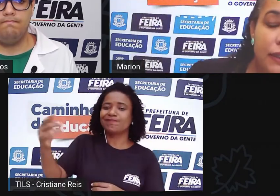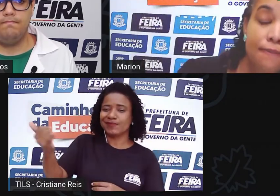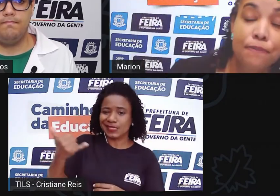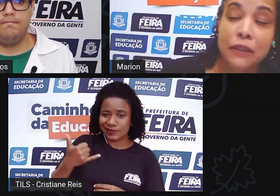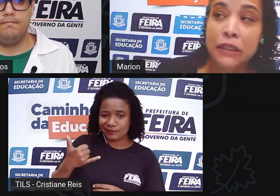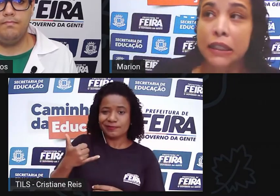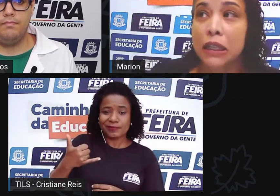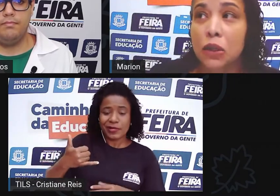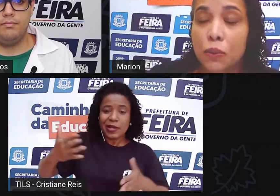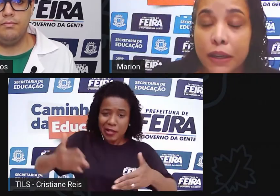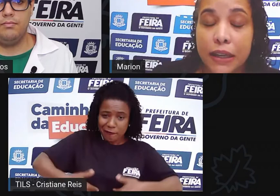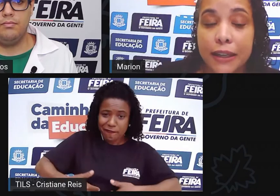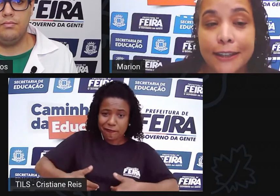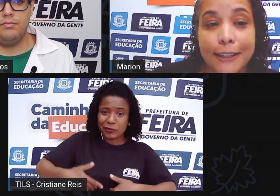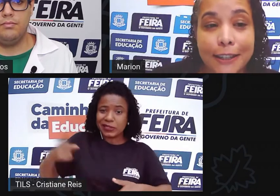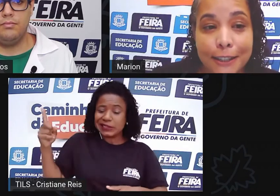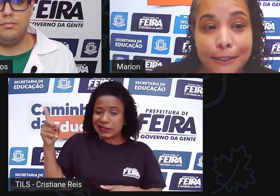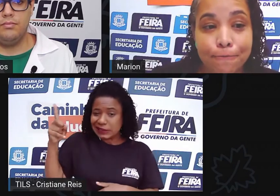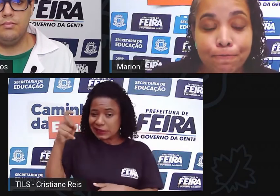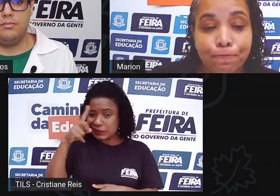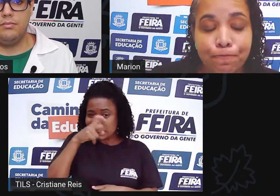né? Então,